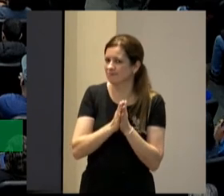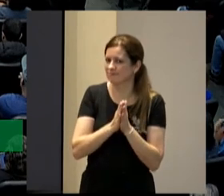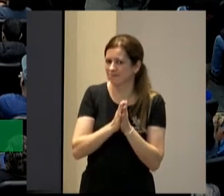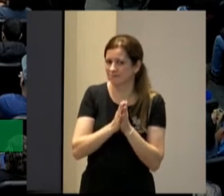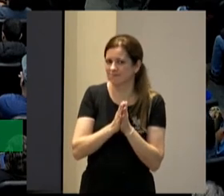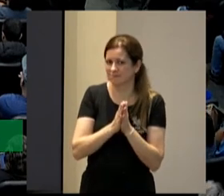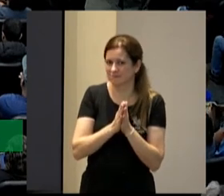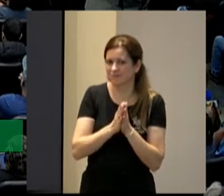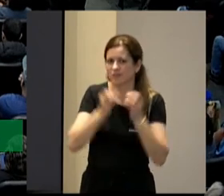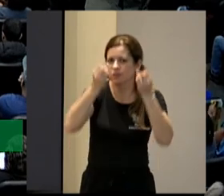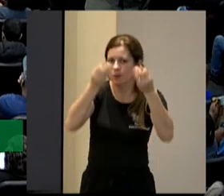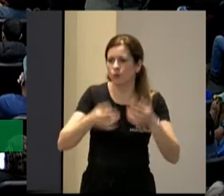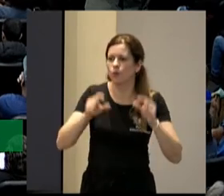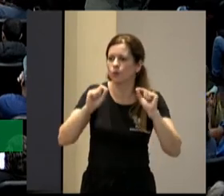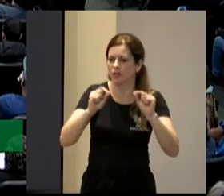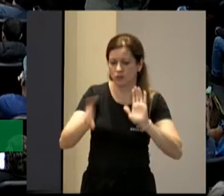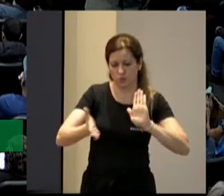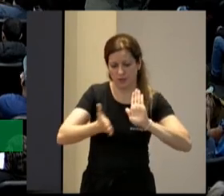a proposta, né, de